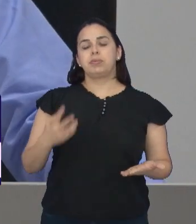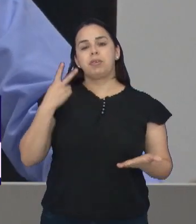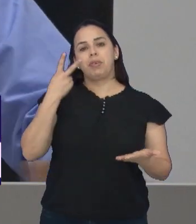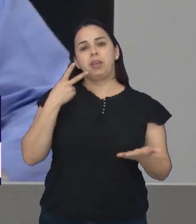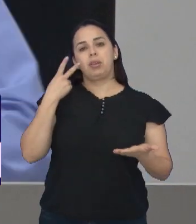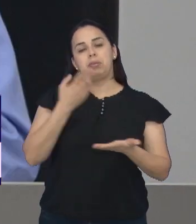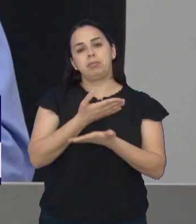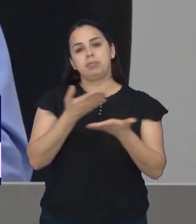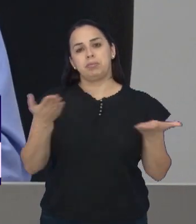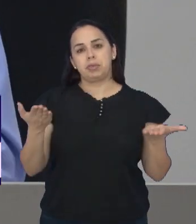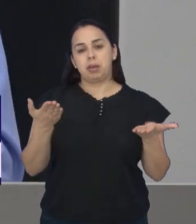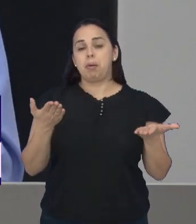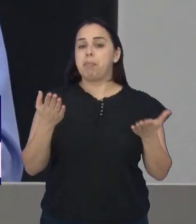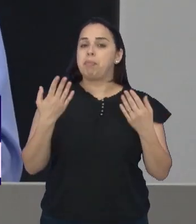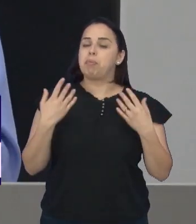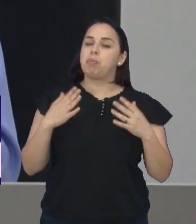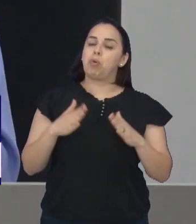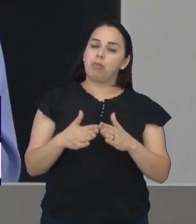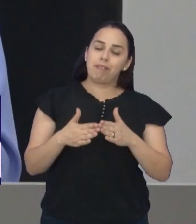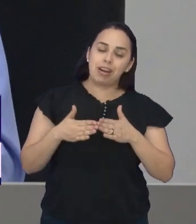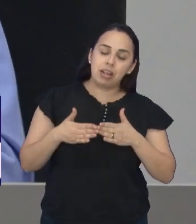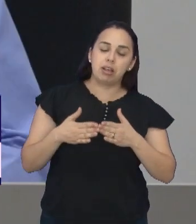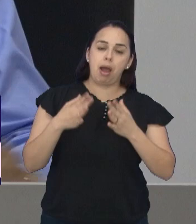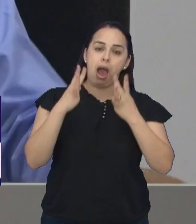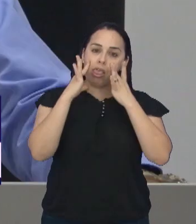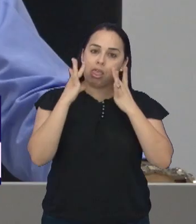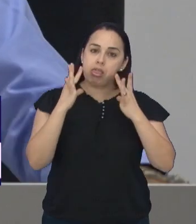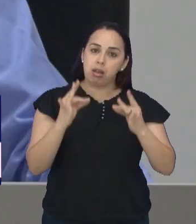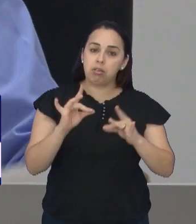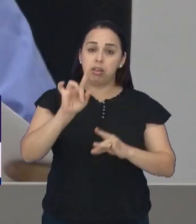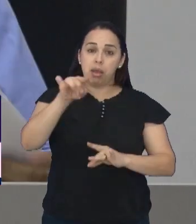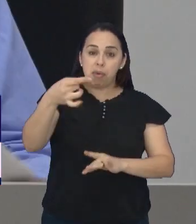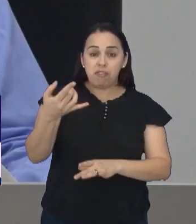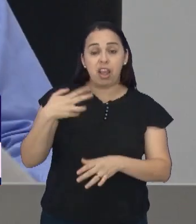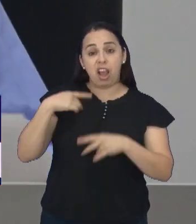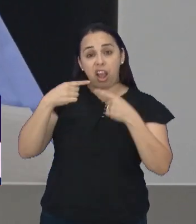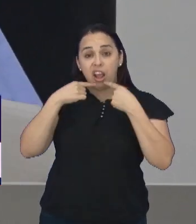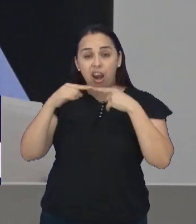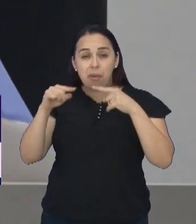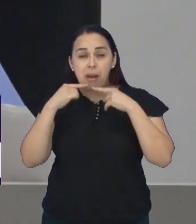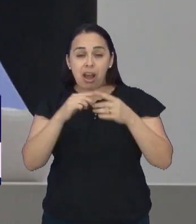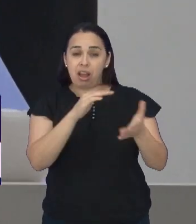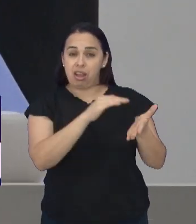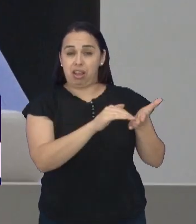Vereadores, quero que prestem atenção, que depois vem aqui falar, o secretário fica confuso.